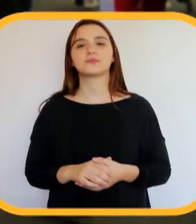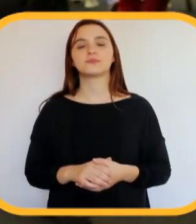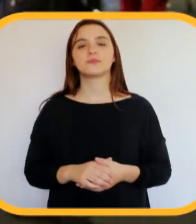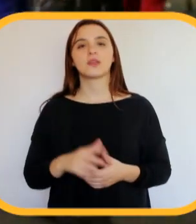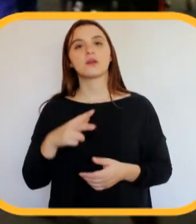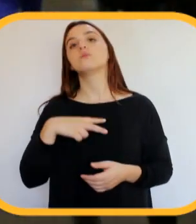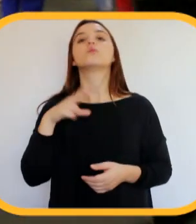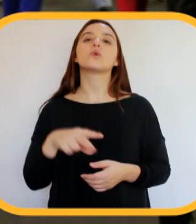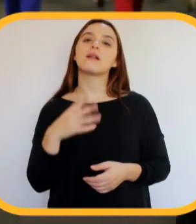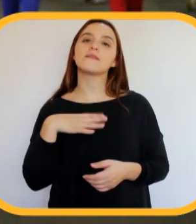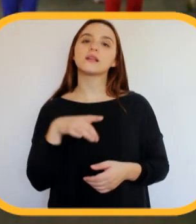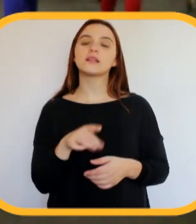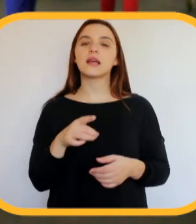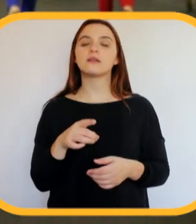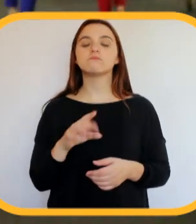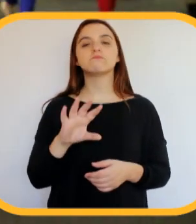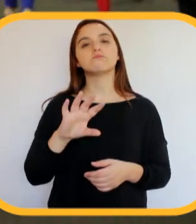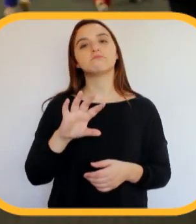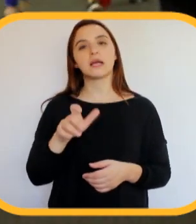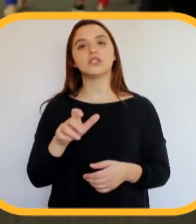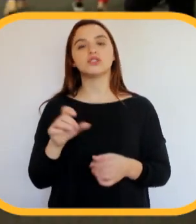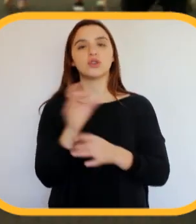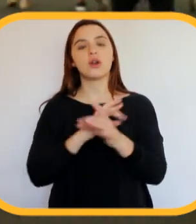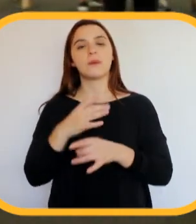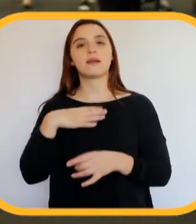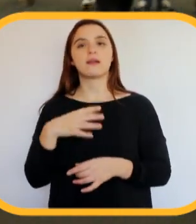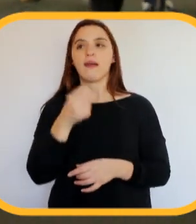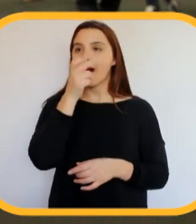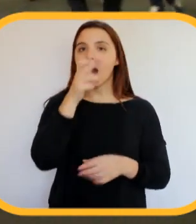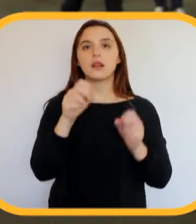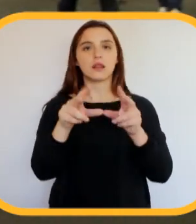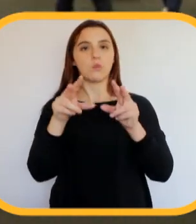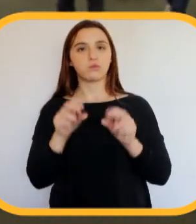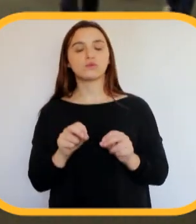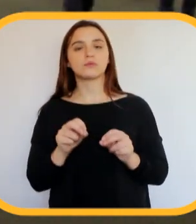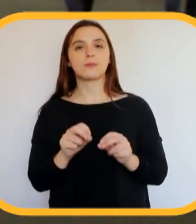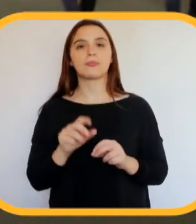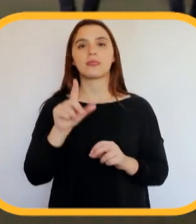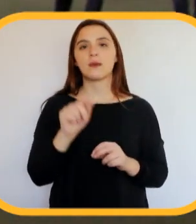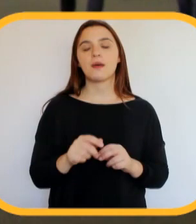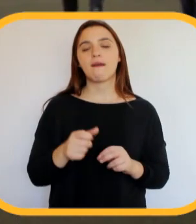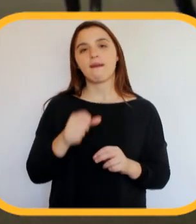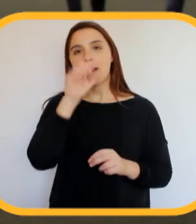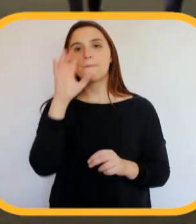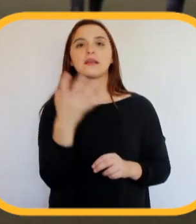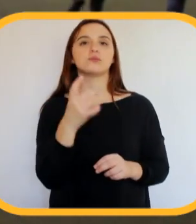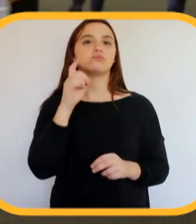with one of the first countries in Europe with the most clean air, with the most ecological